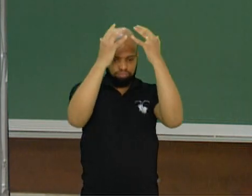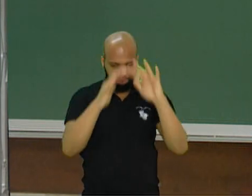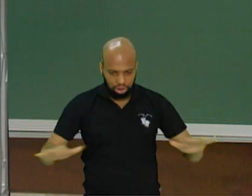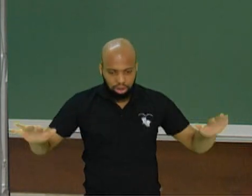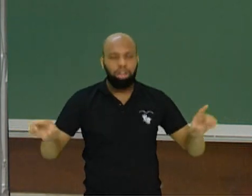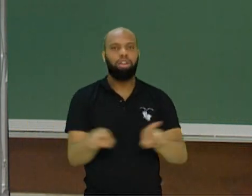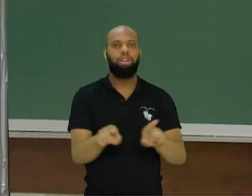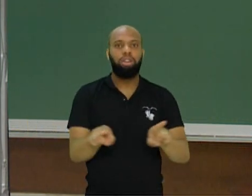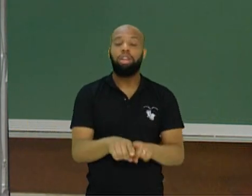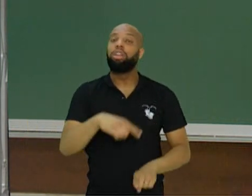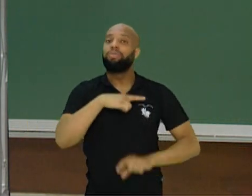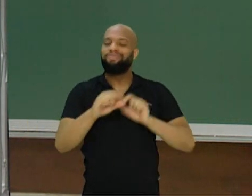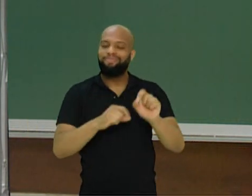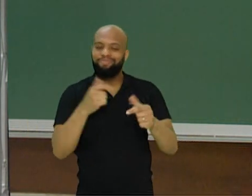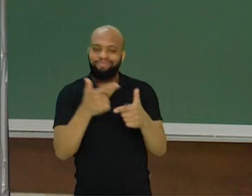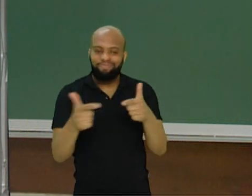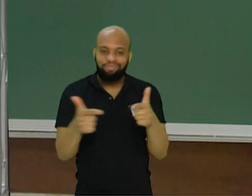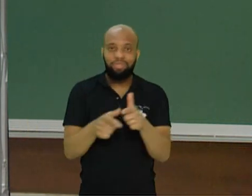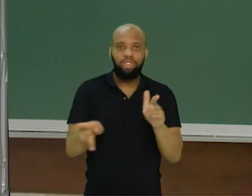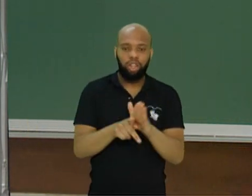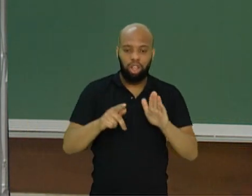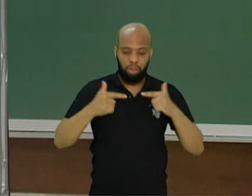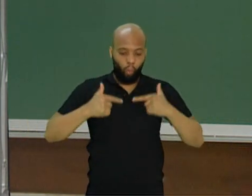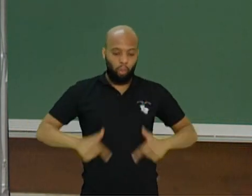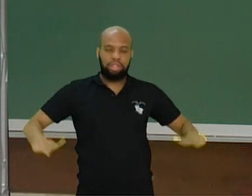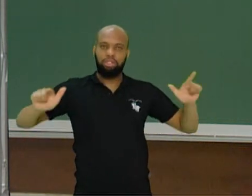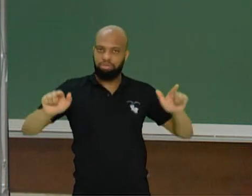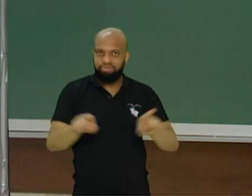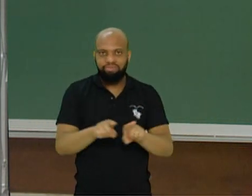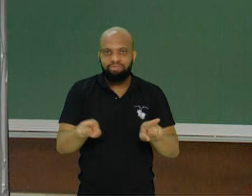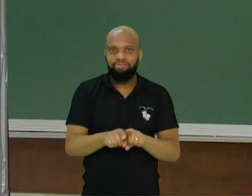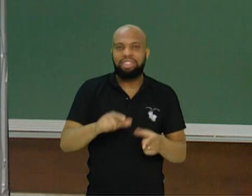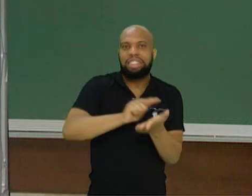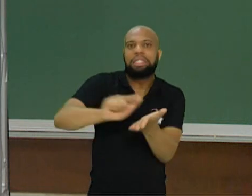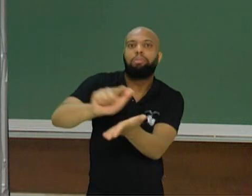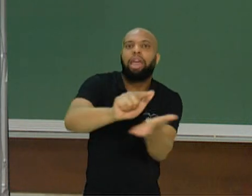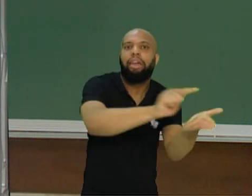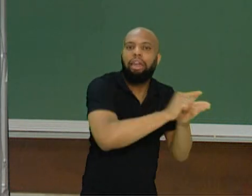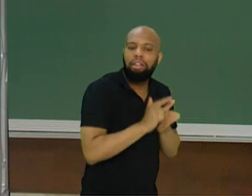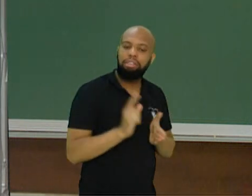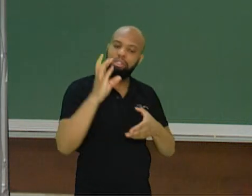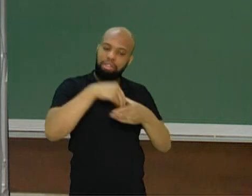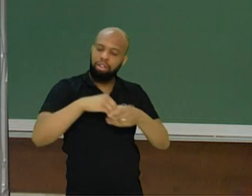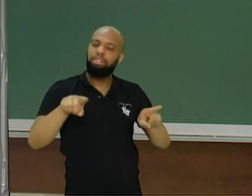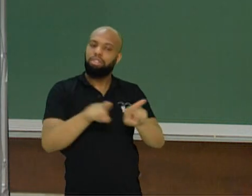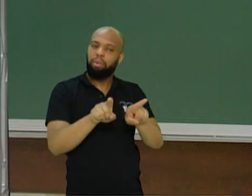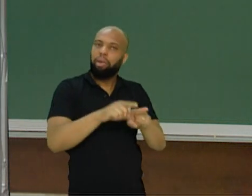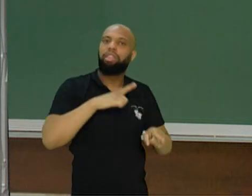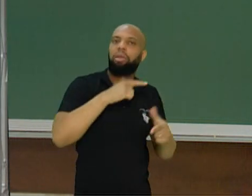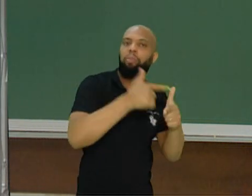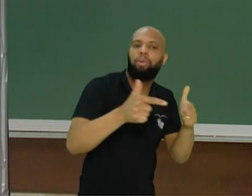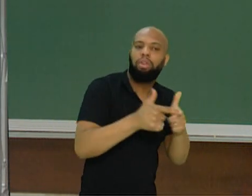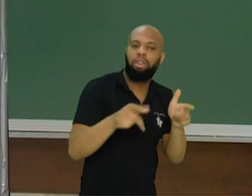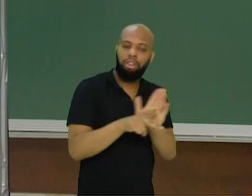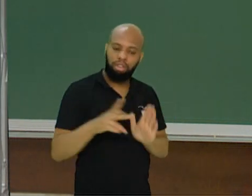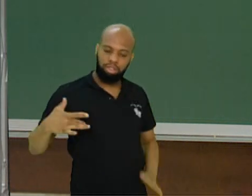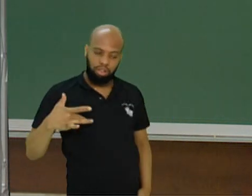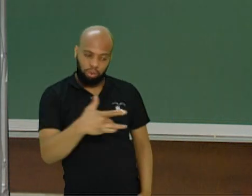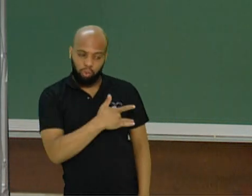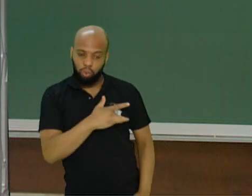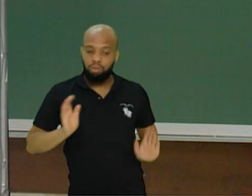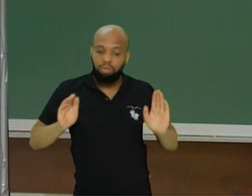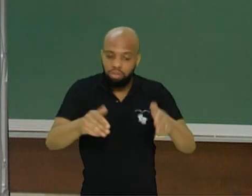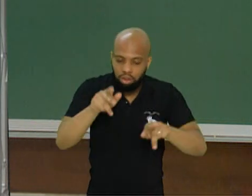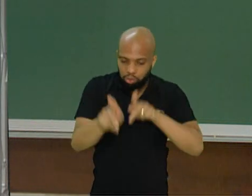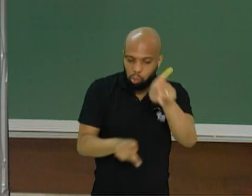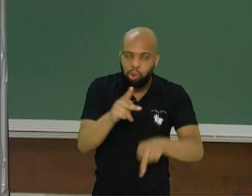condições de higiene, né, nesses cortiços, que também acabam trazendo problemas para a saúde da